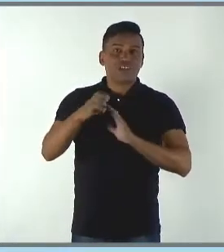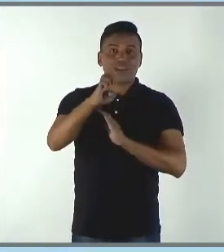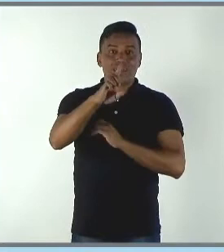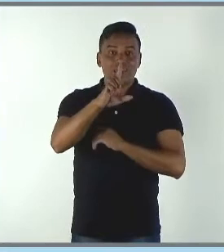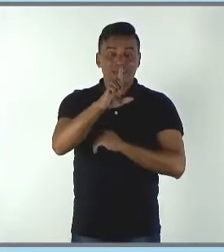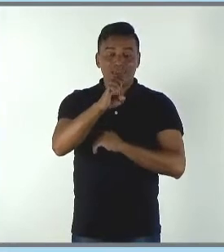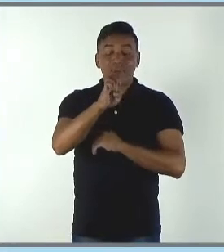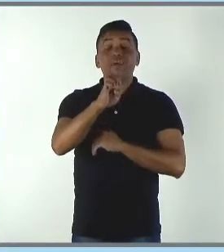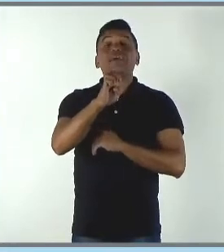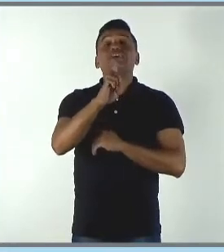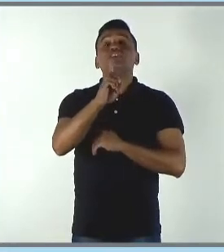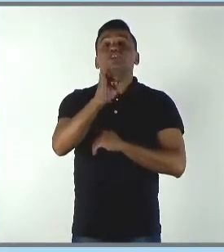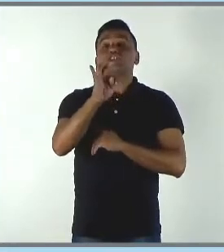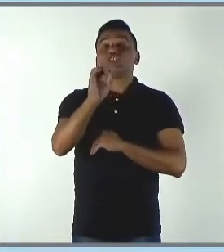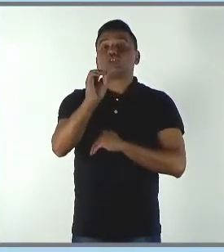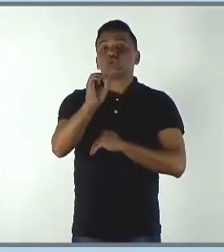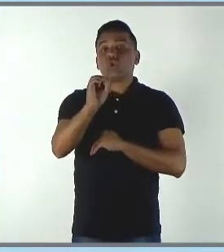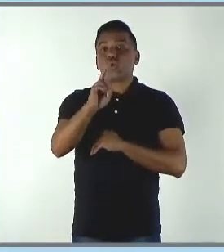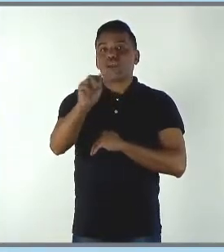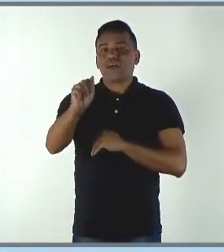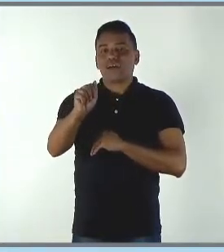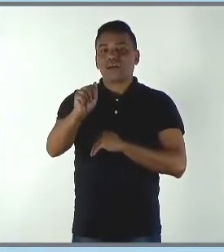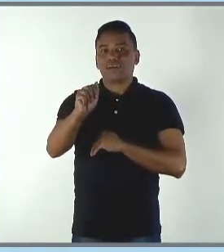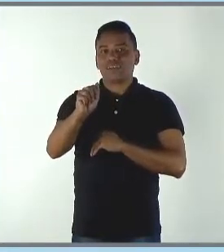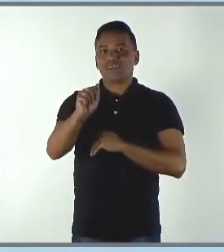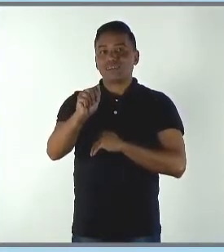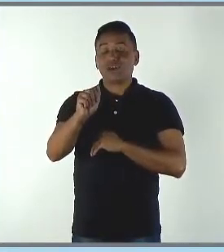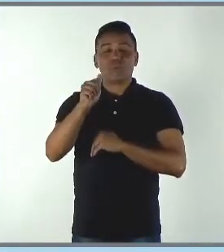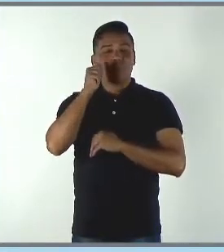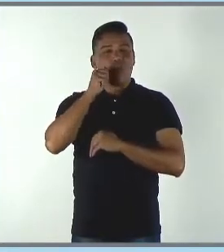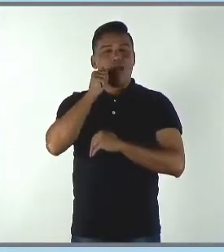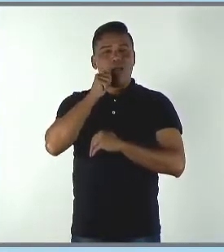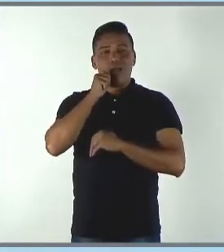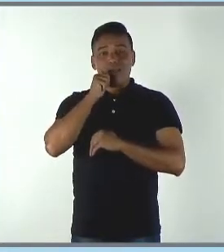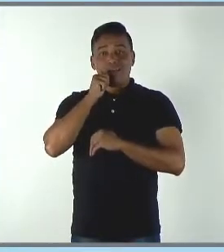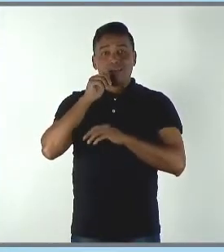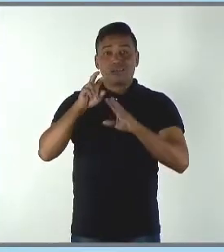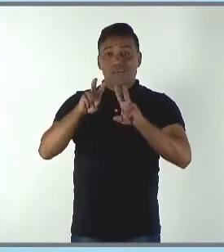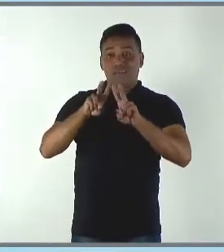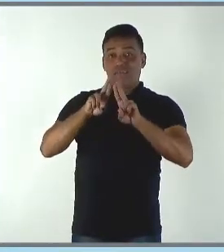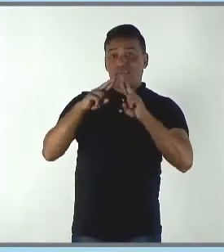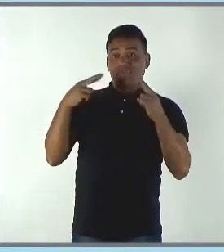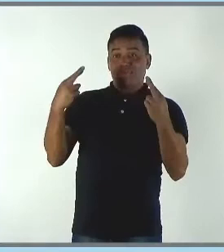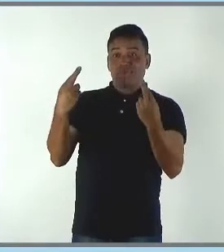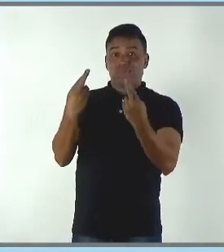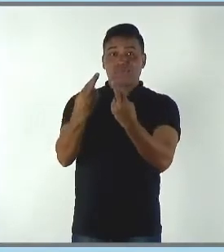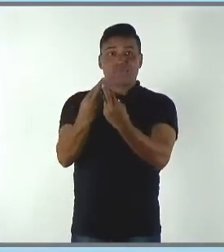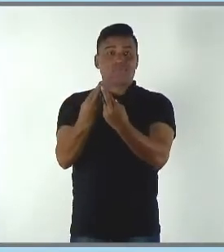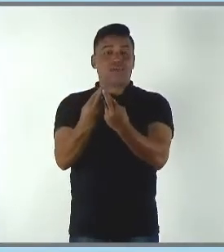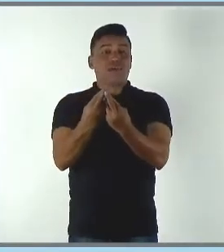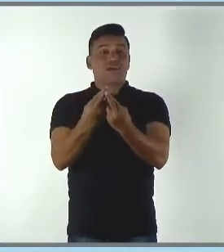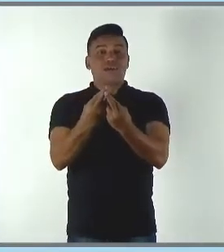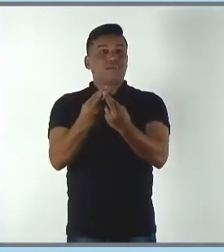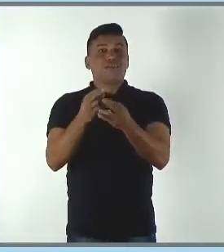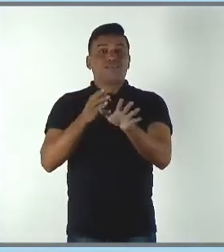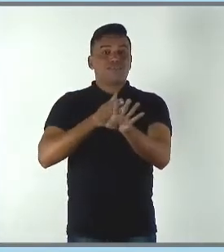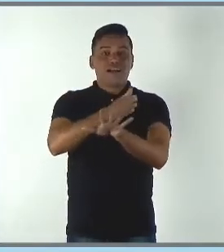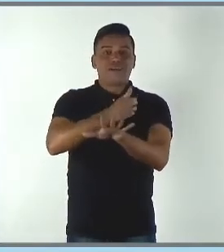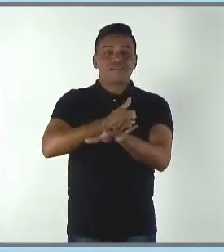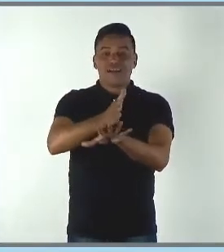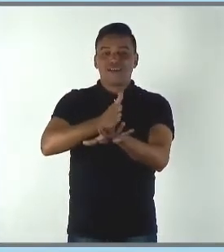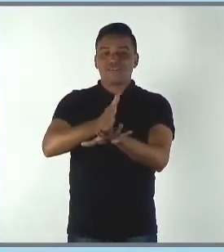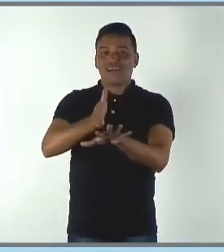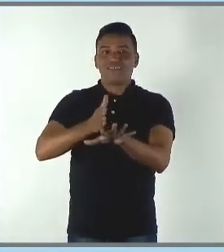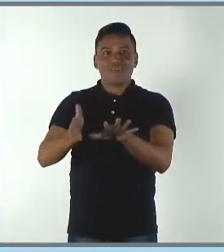a editora da Masa cercada de colaboradores e colaboradoras de todas as tendências. Artistas plásticos,